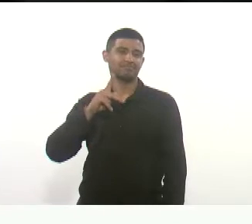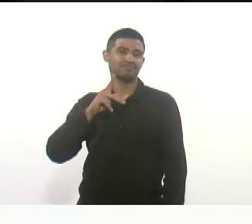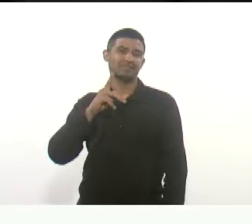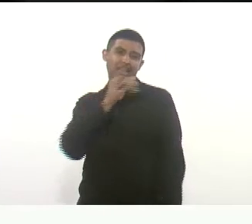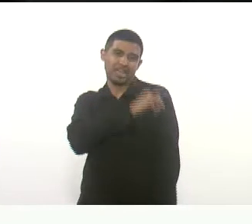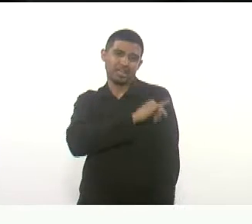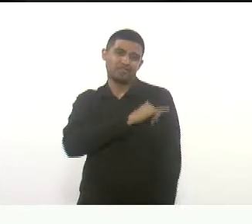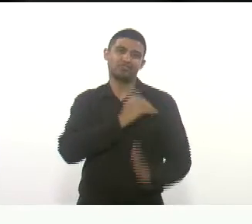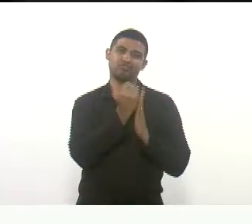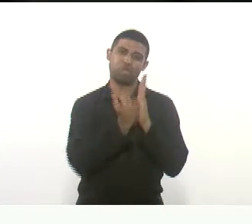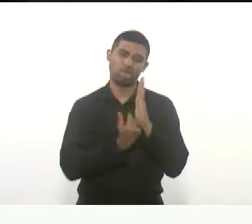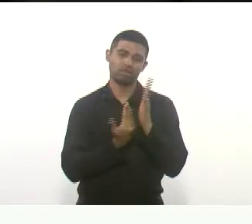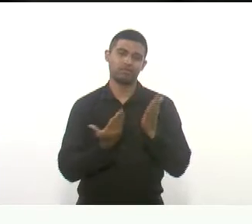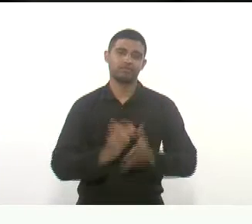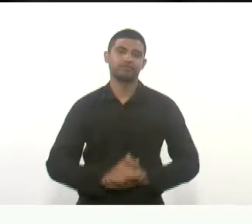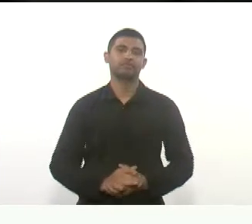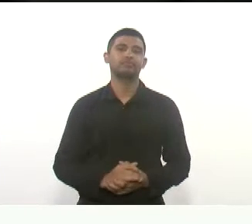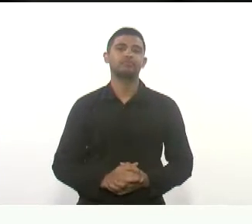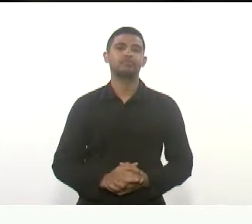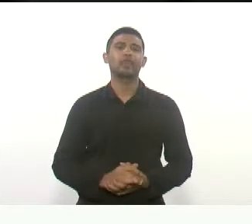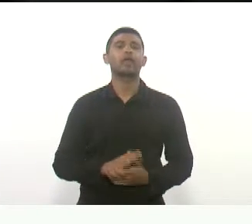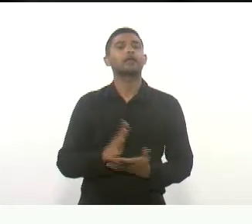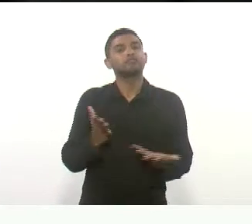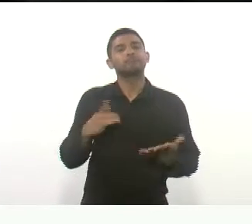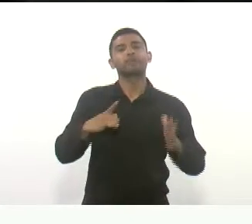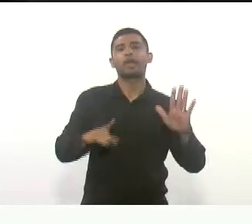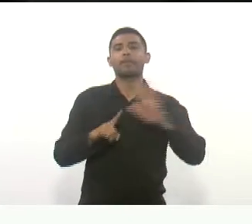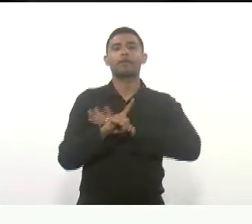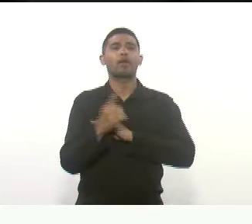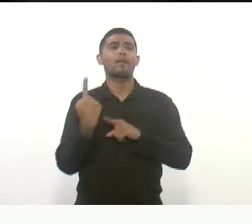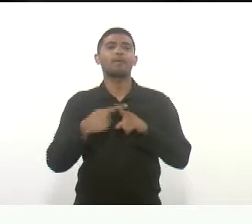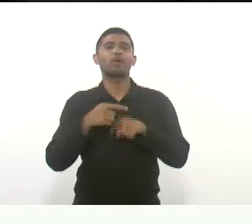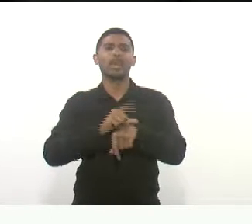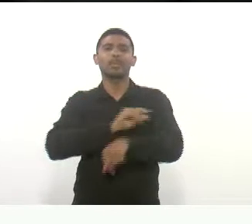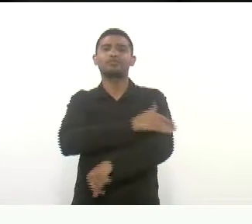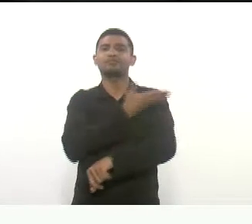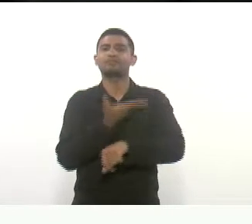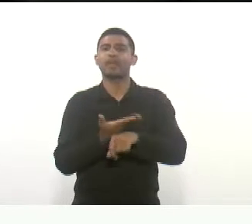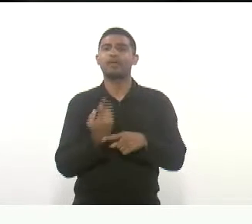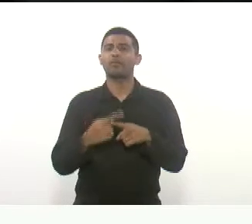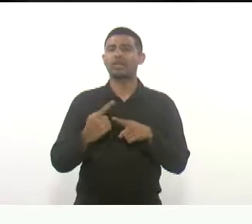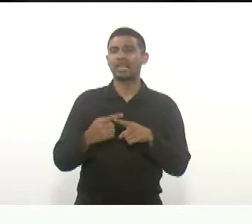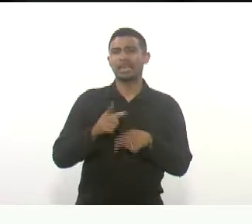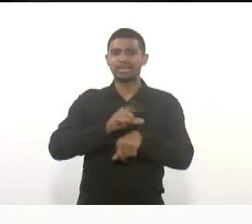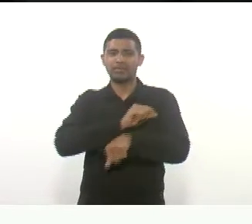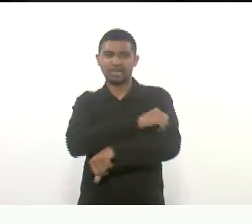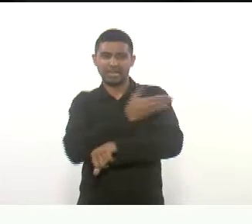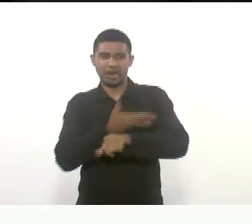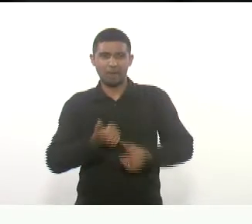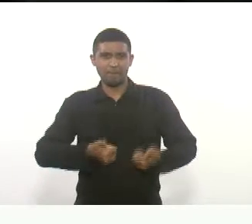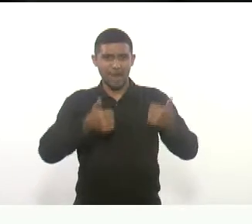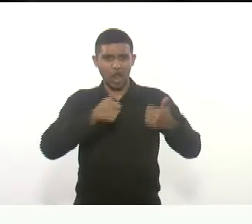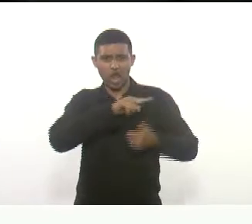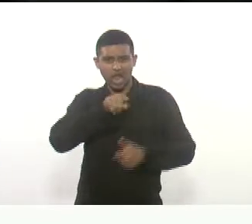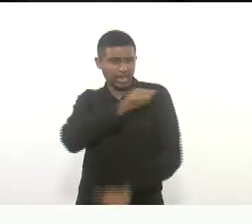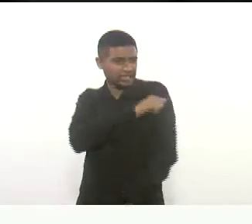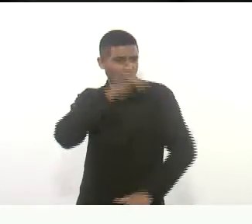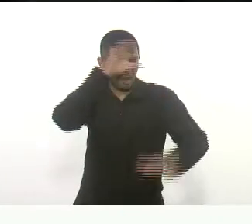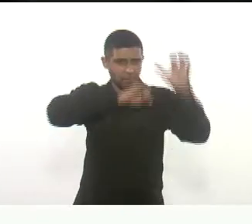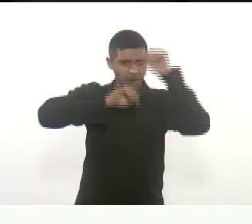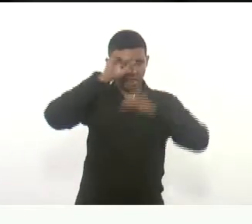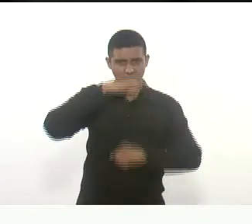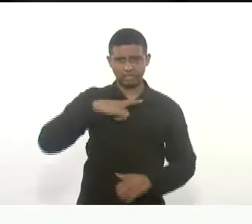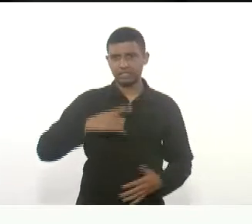abaixo. E aí vem a pergunta, né? Por que o tempo integral? Será que o tempo integral melhora realmente a aprendizagem dos alunos? O